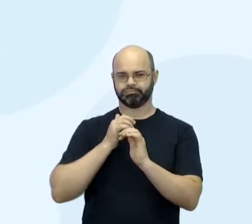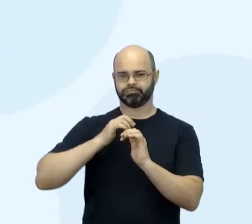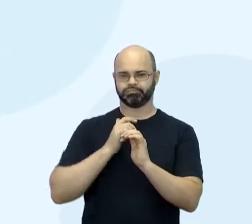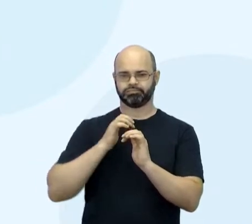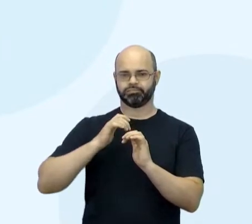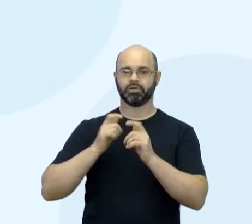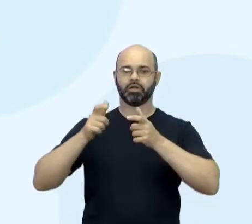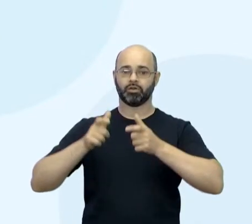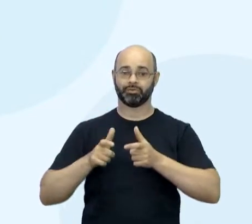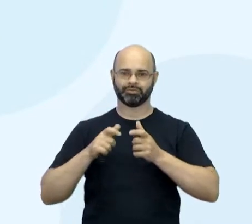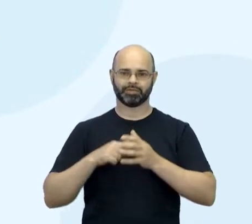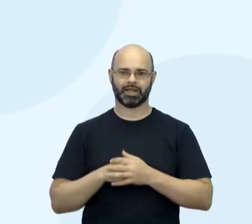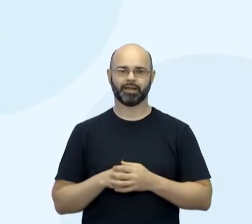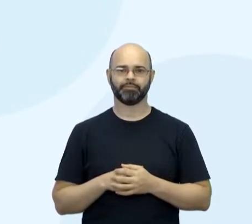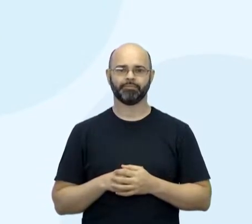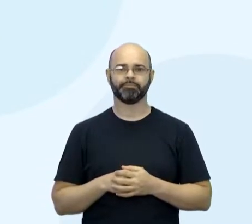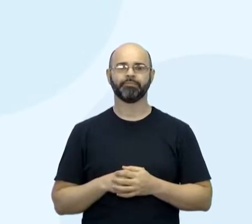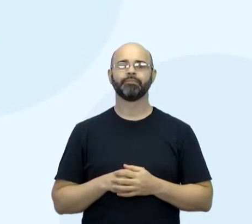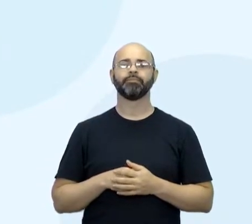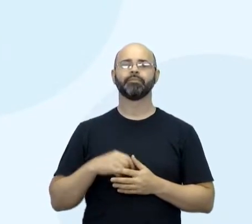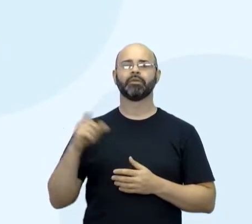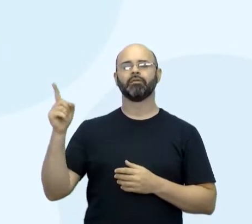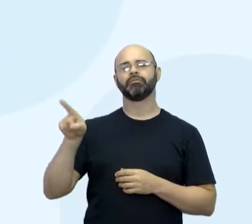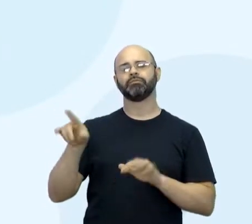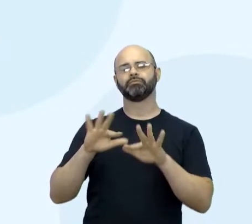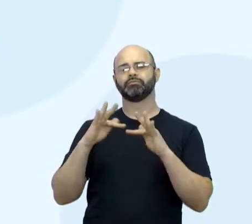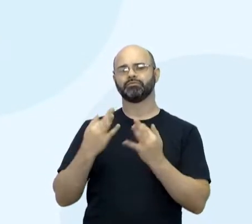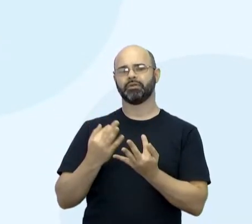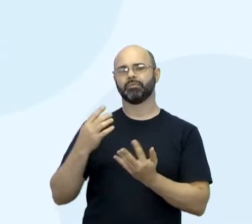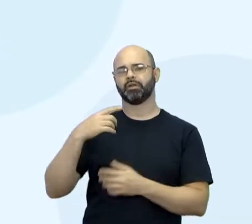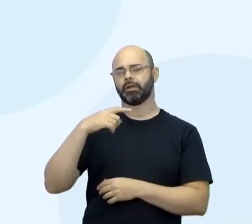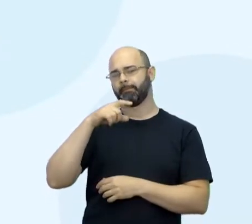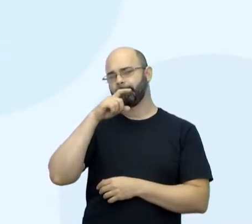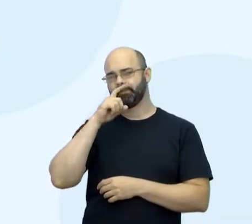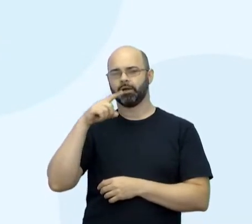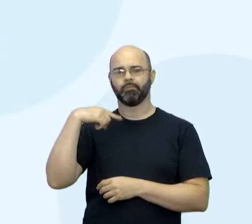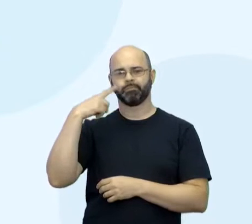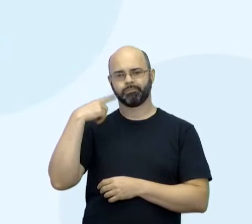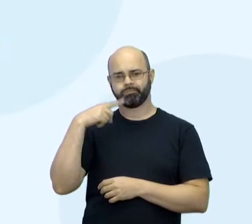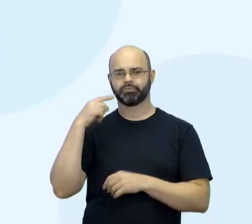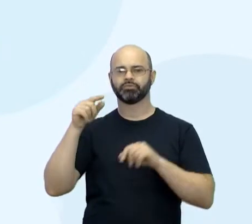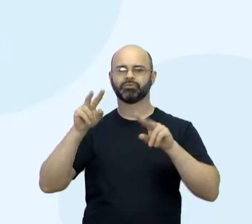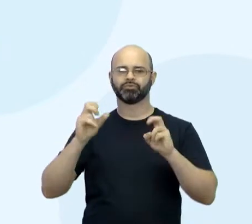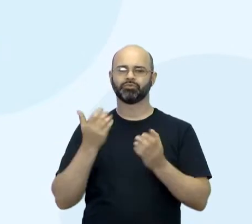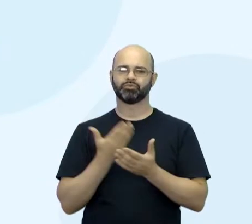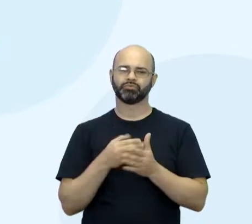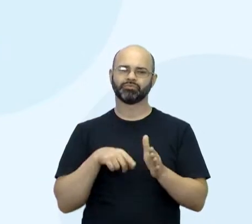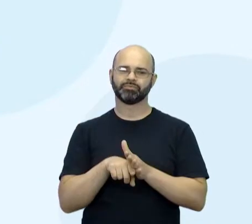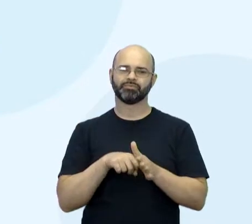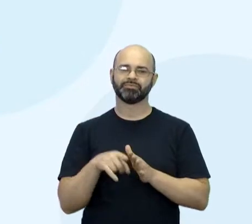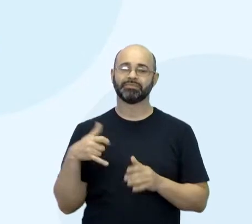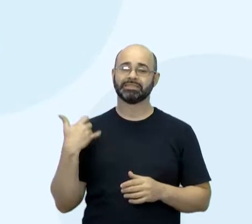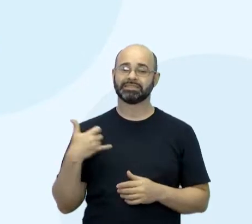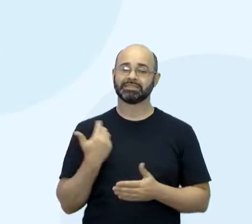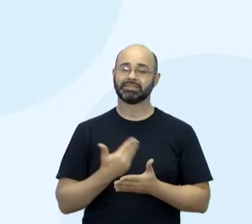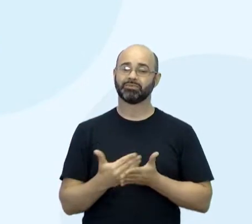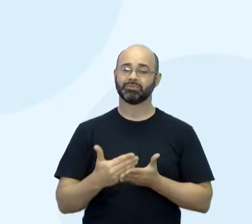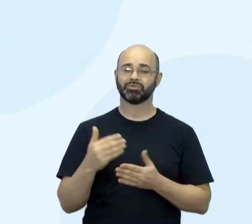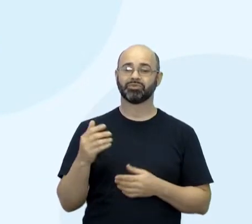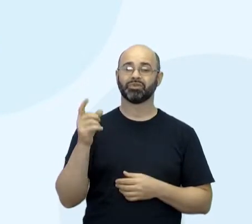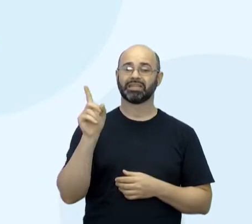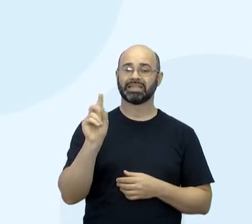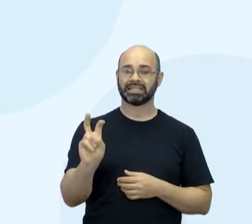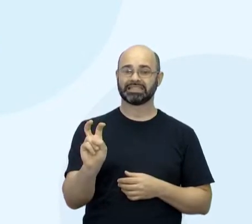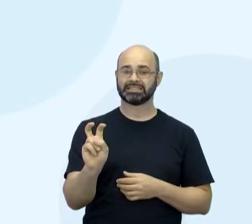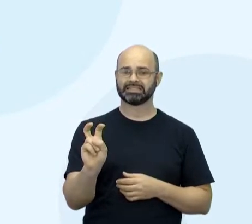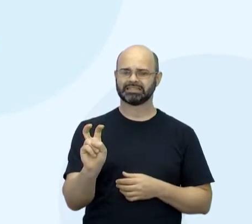científico, aí no caso, fala sobre curvas elípticas aos 15 anos de idade. Olha como esses caras são